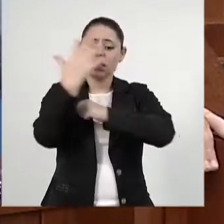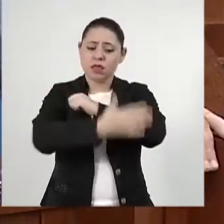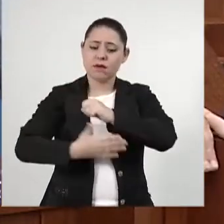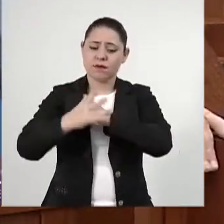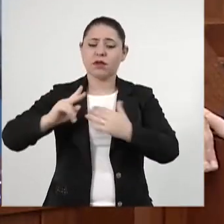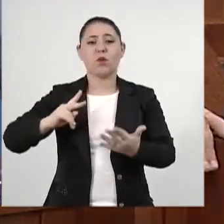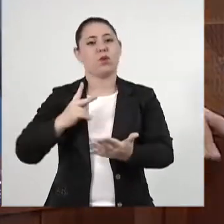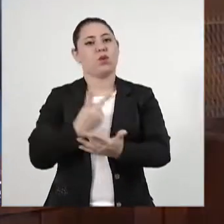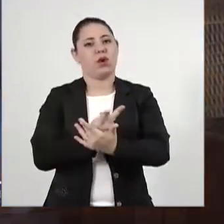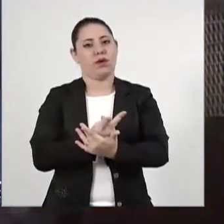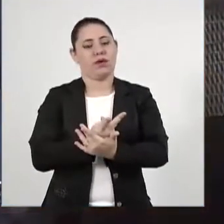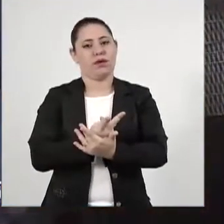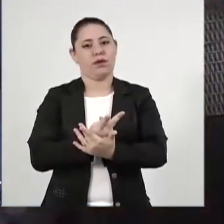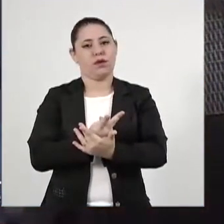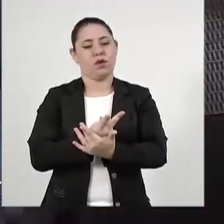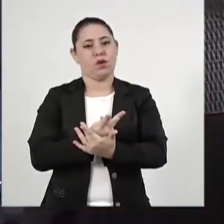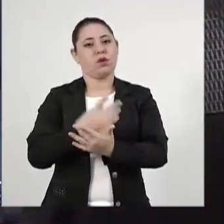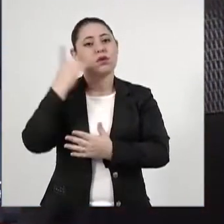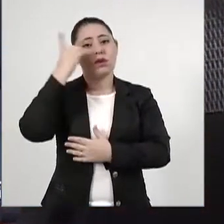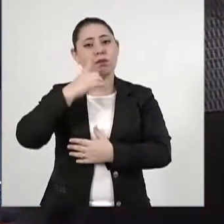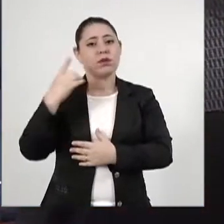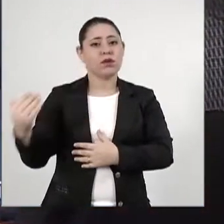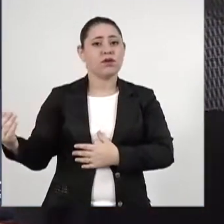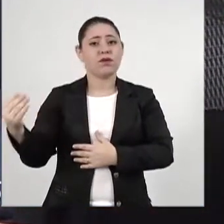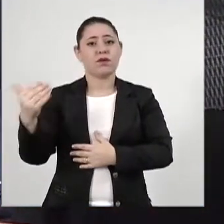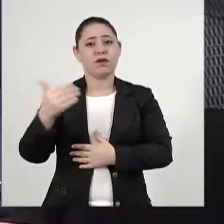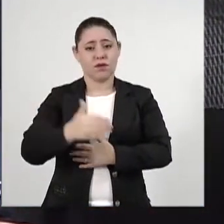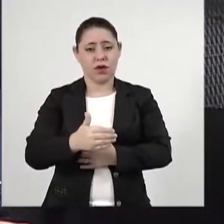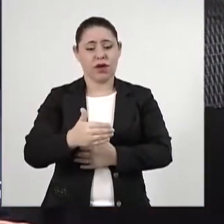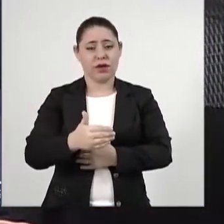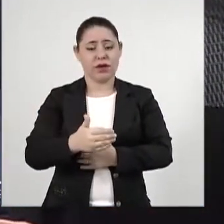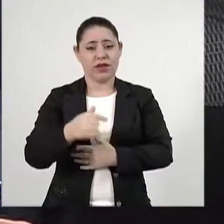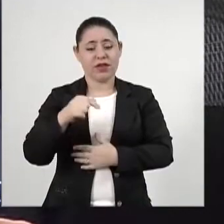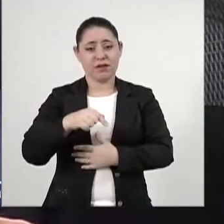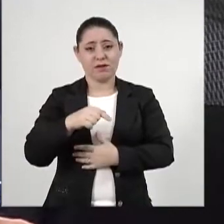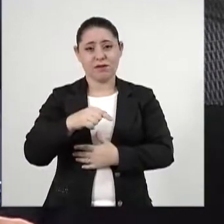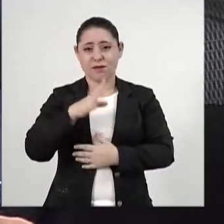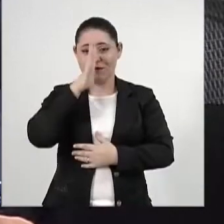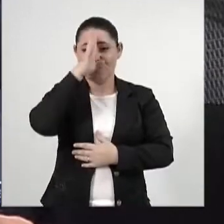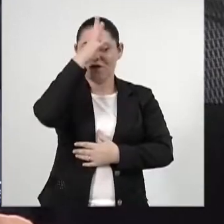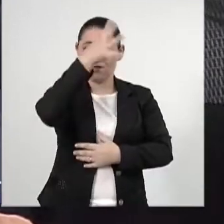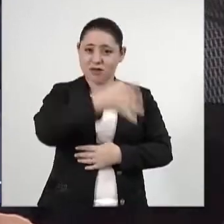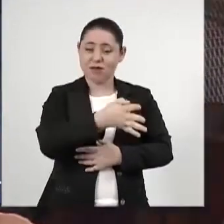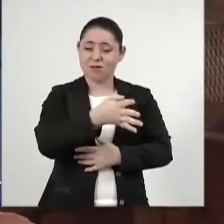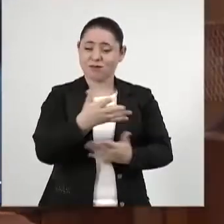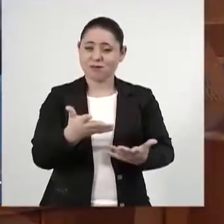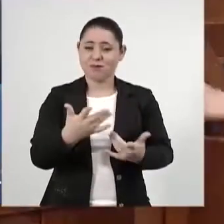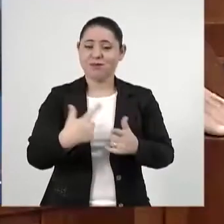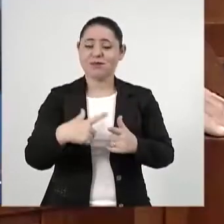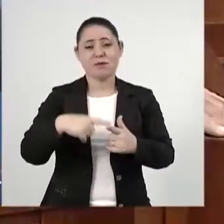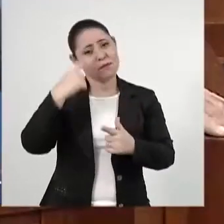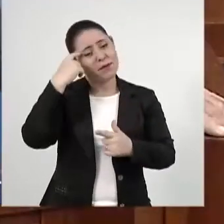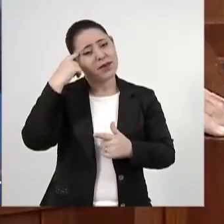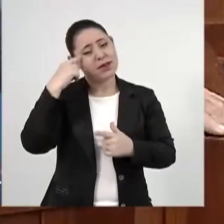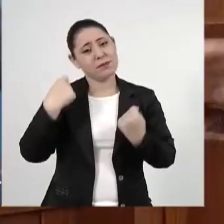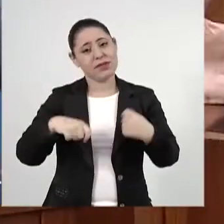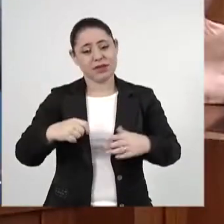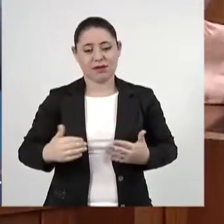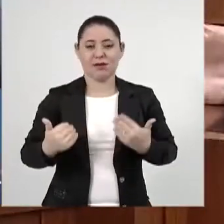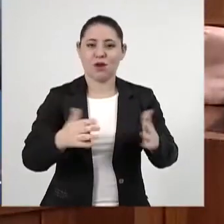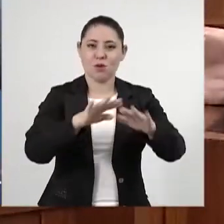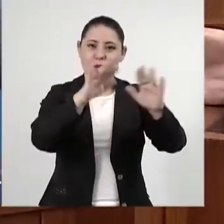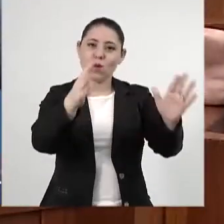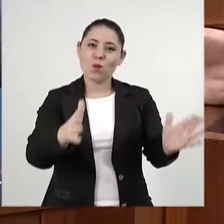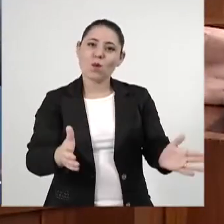incorreto. Vossa Excelência vem aqui defender que incentive as invasões. Porque se Vossa Excelência acha que tem que tratar de pessoa que invade